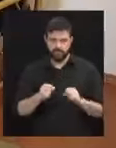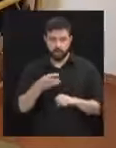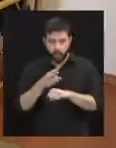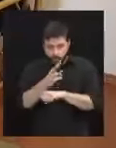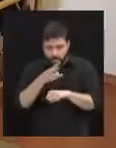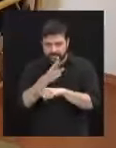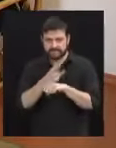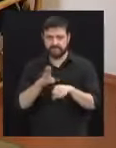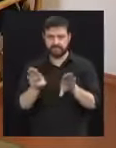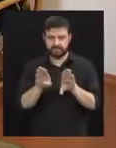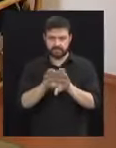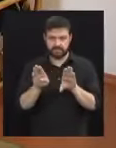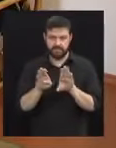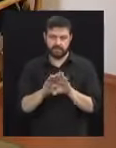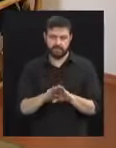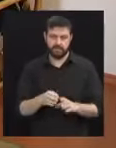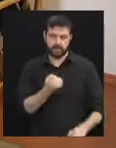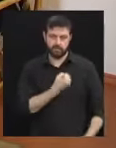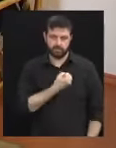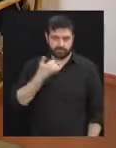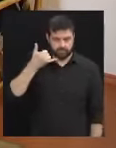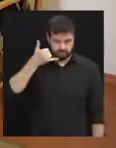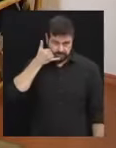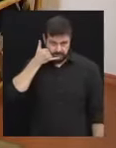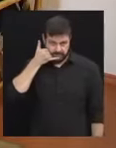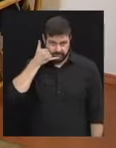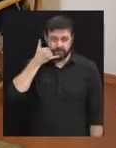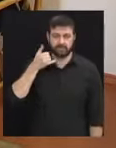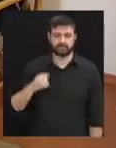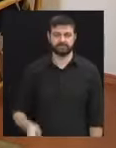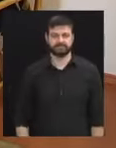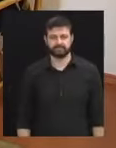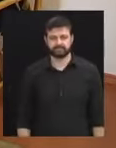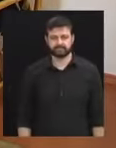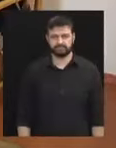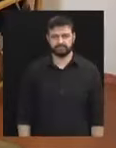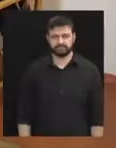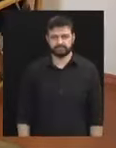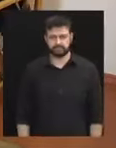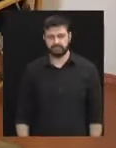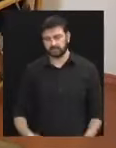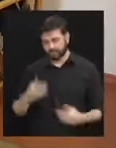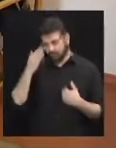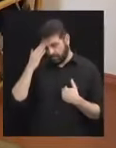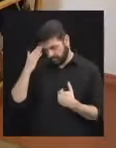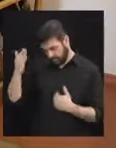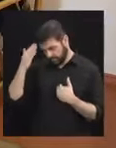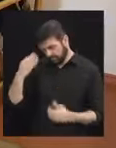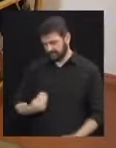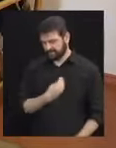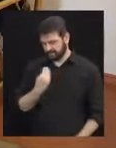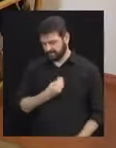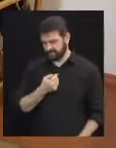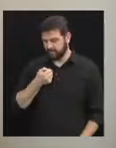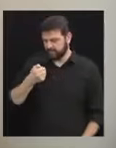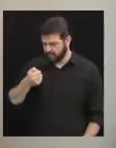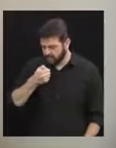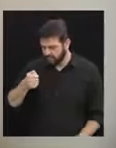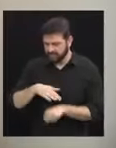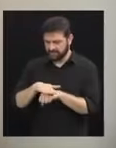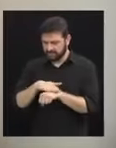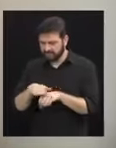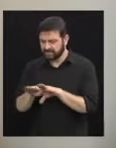WhatsApp também, que é 19 97406 3848. Jéssica, obrigada pela sua participação. A gente conversou também